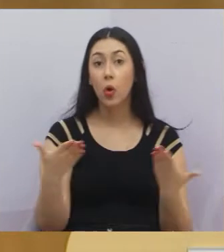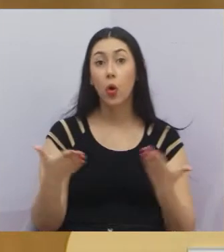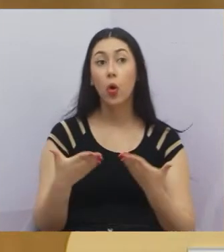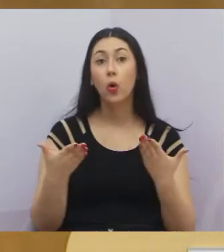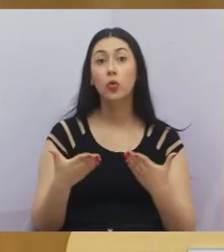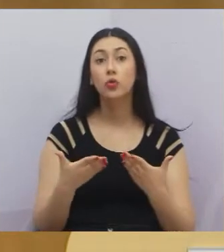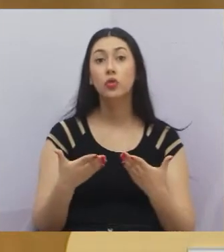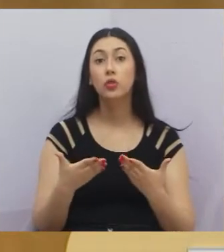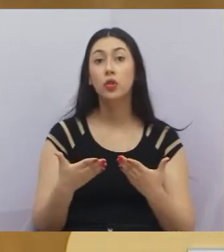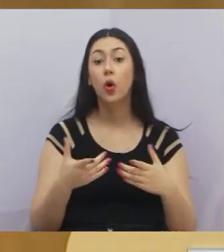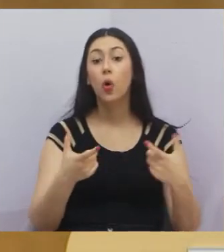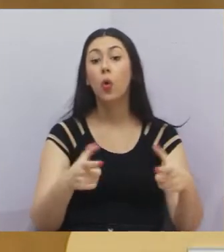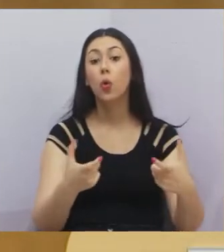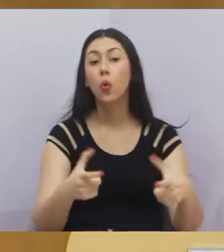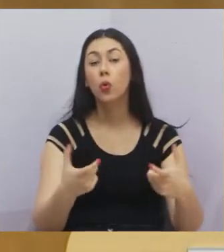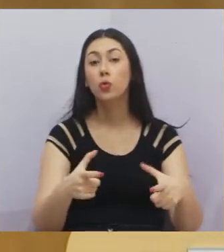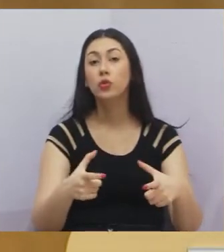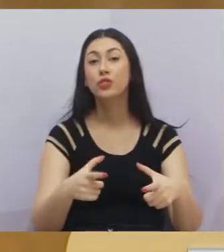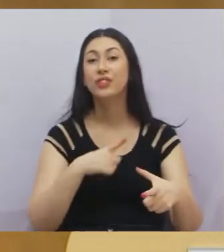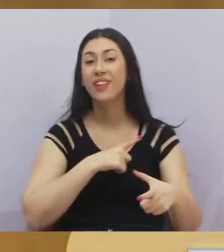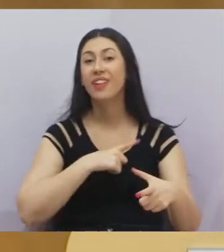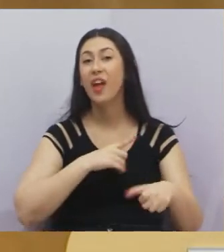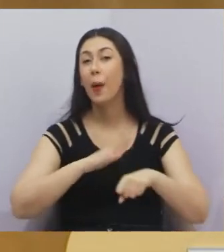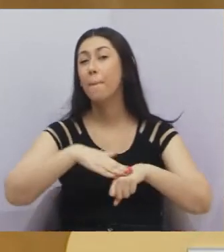maior parcela dos negros? Na favela.